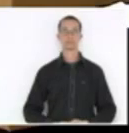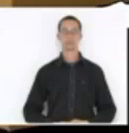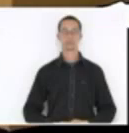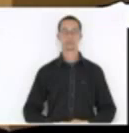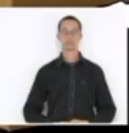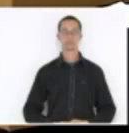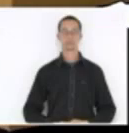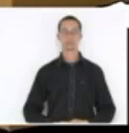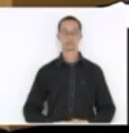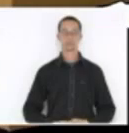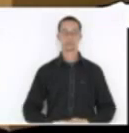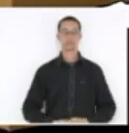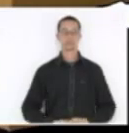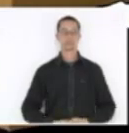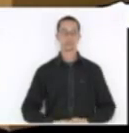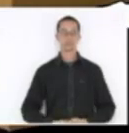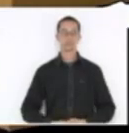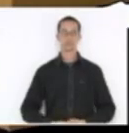Obrigado.